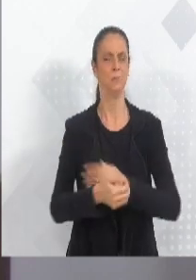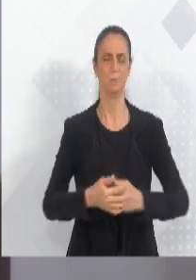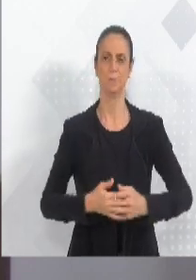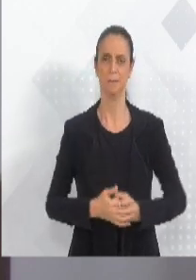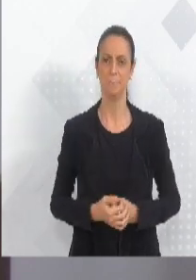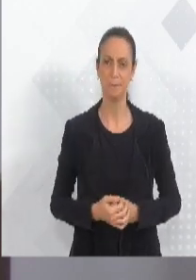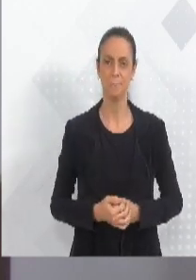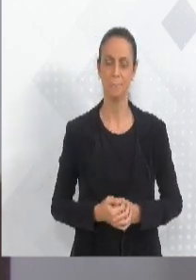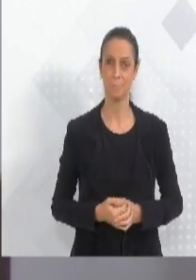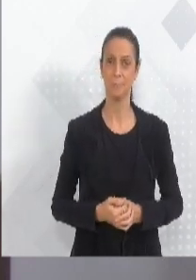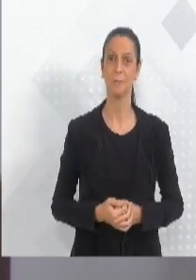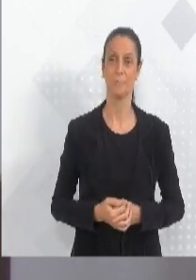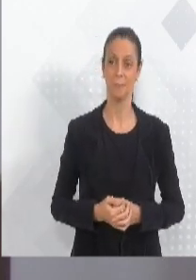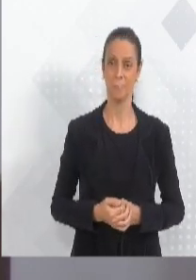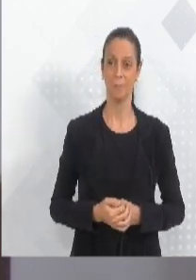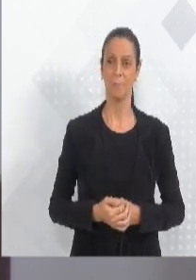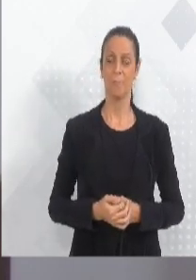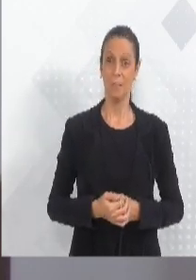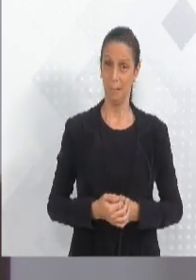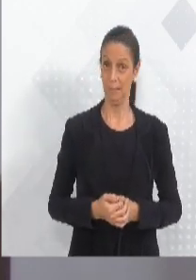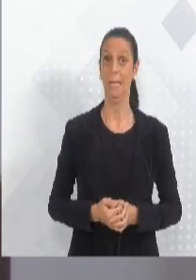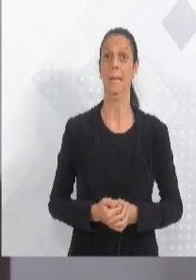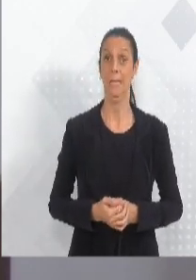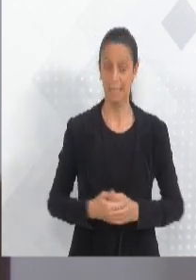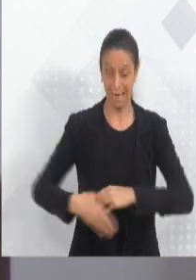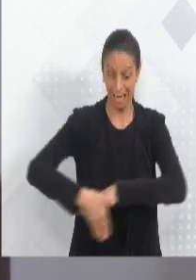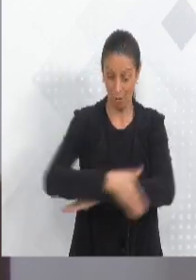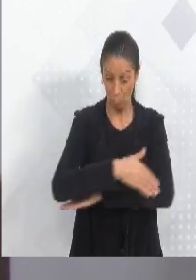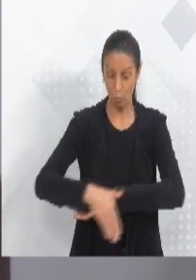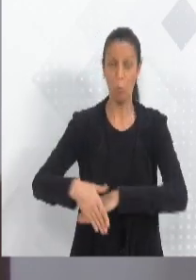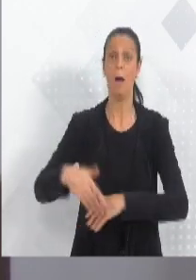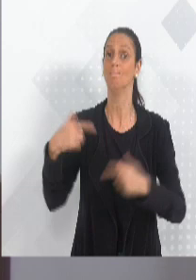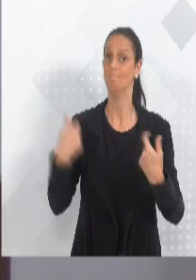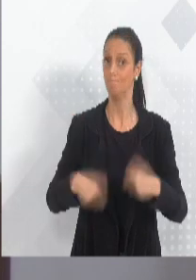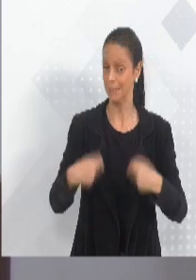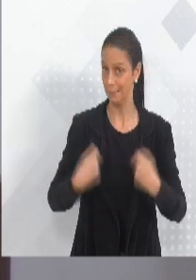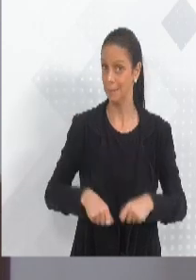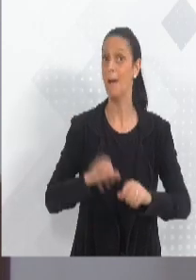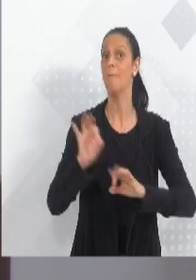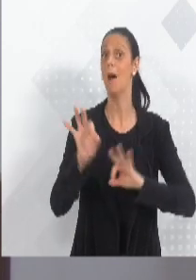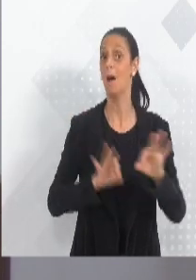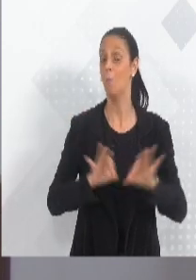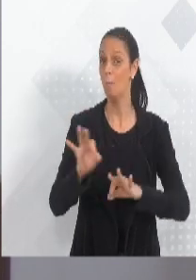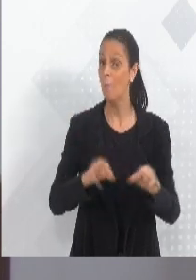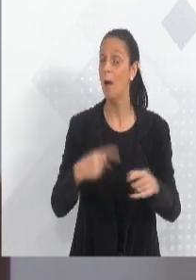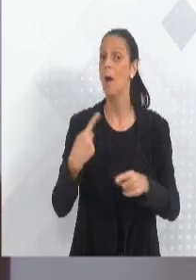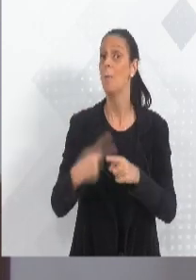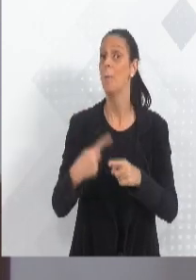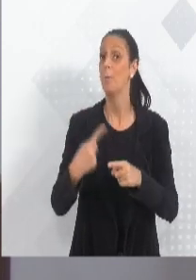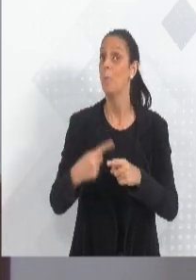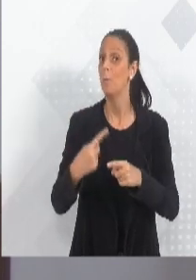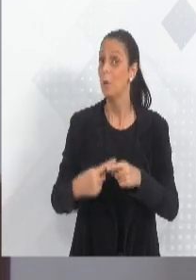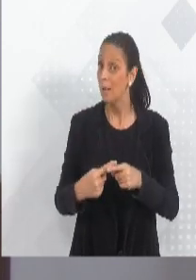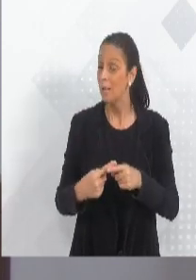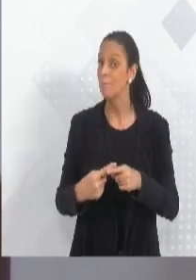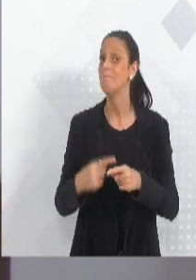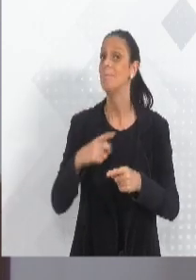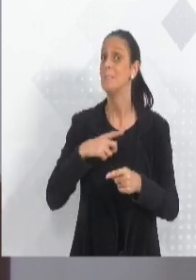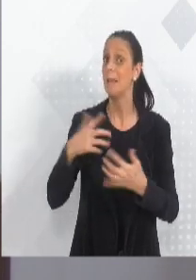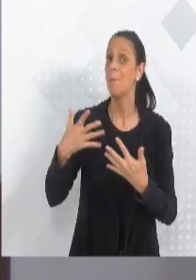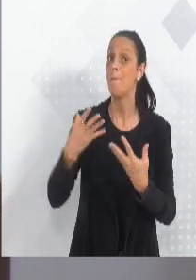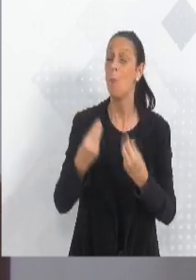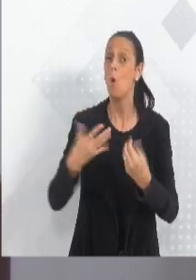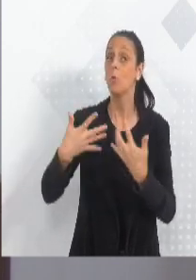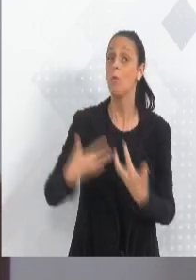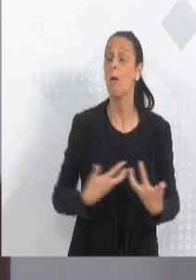um material lá que precisa de caminhões de peso e aí sem asfalto não tinha condições e agora conseguiram isso ali